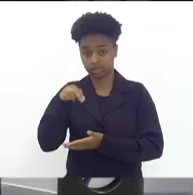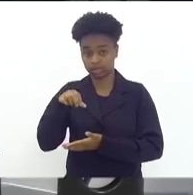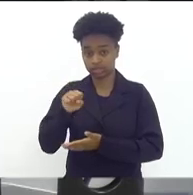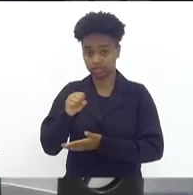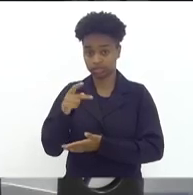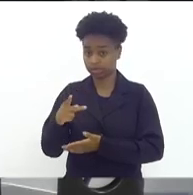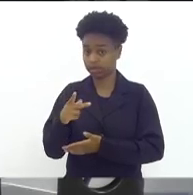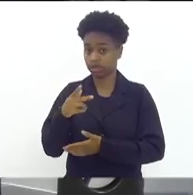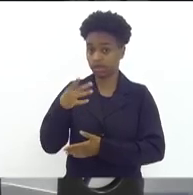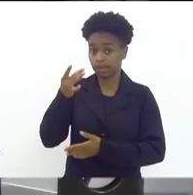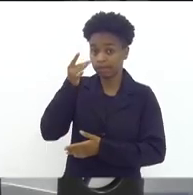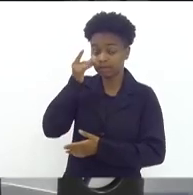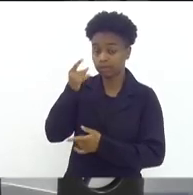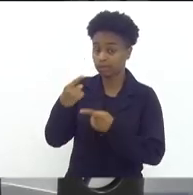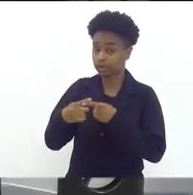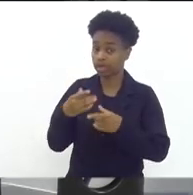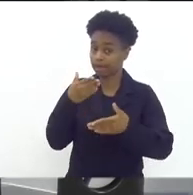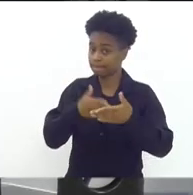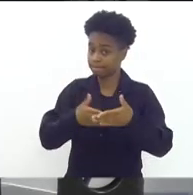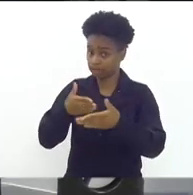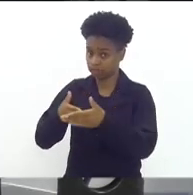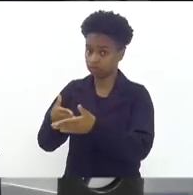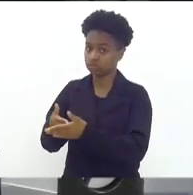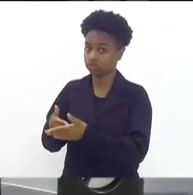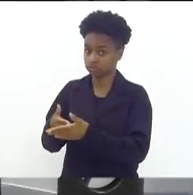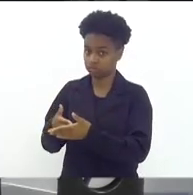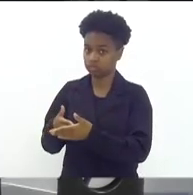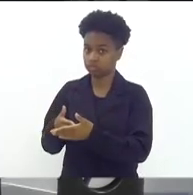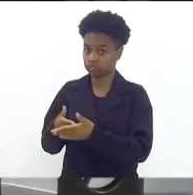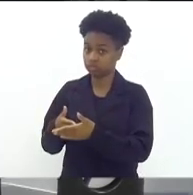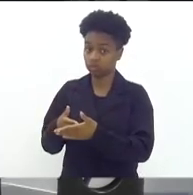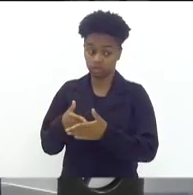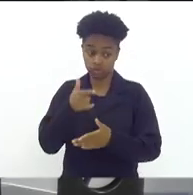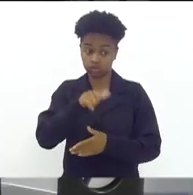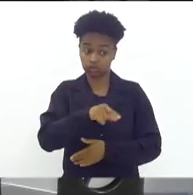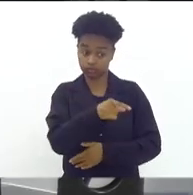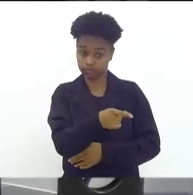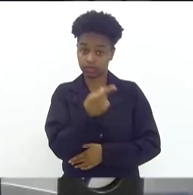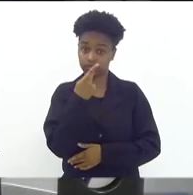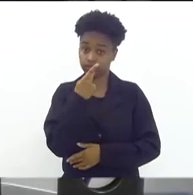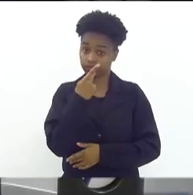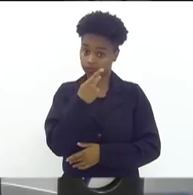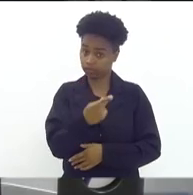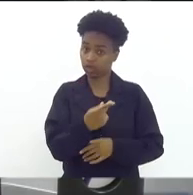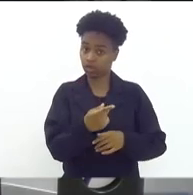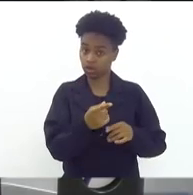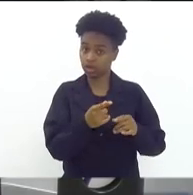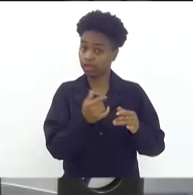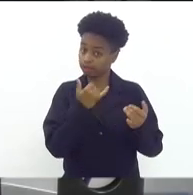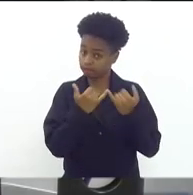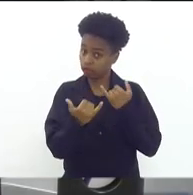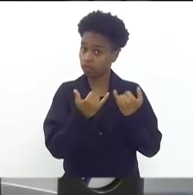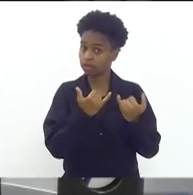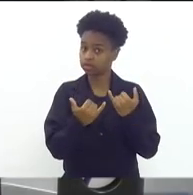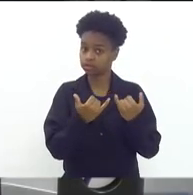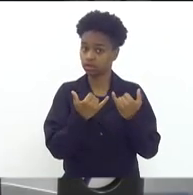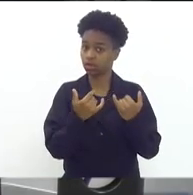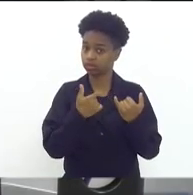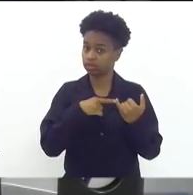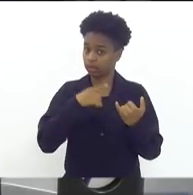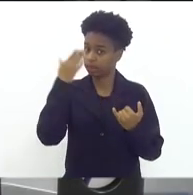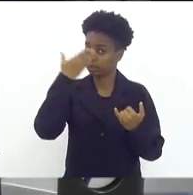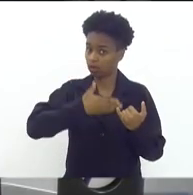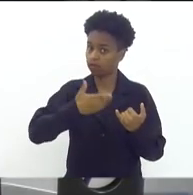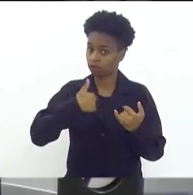não de forma porque ele é impedido foi isso que tá mais uma vez senhor tá tá refutando uma informação que eu tô lhe trazendo e tenho prova